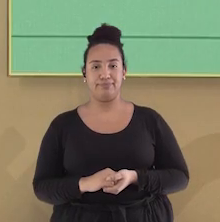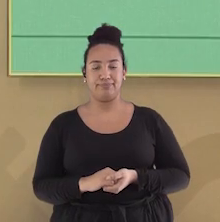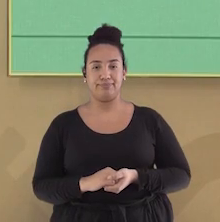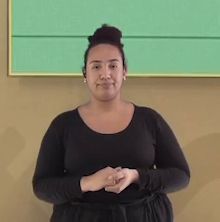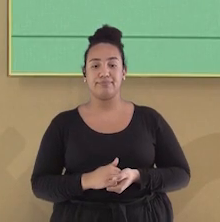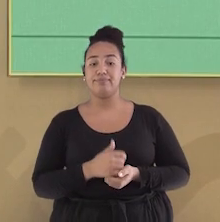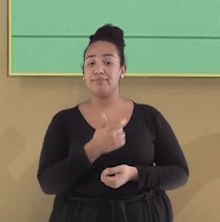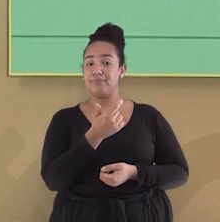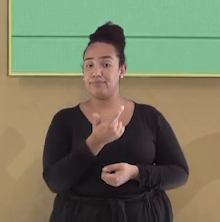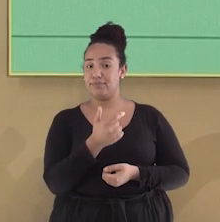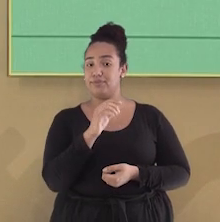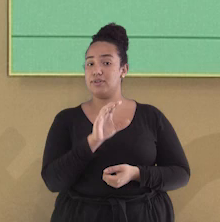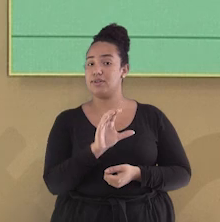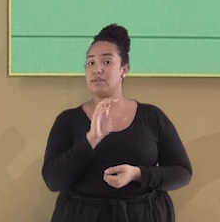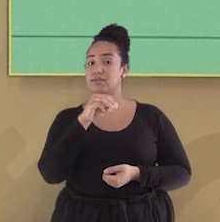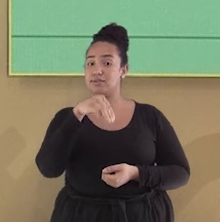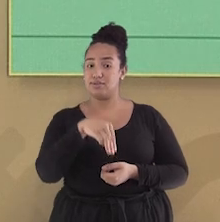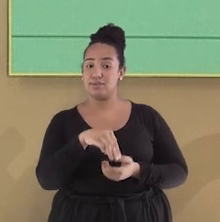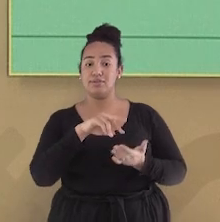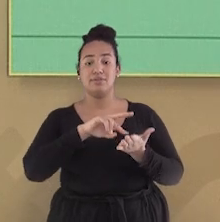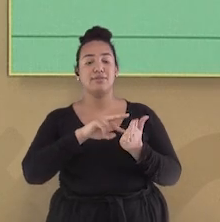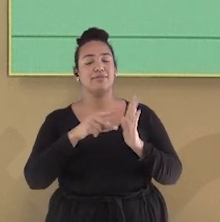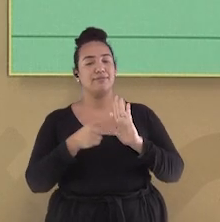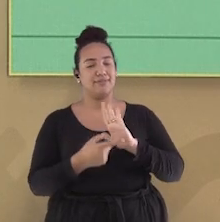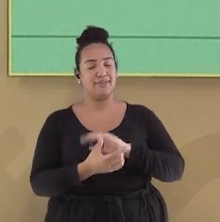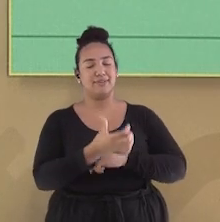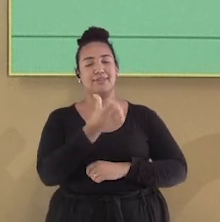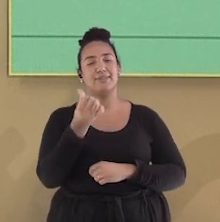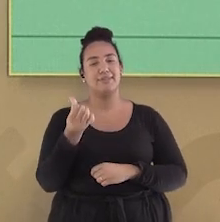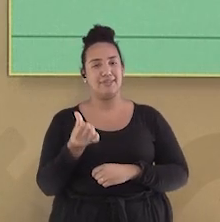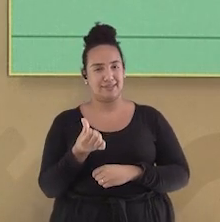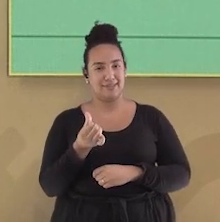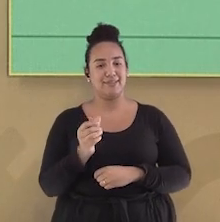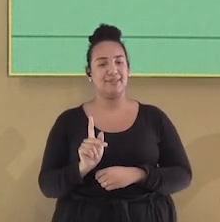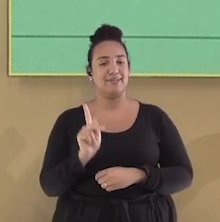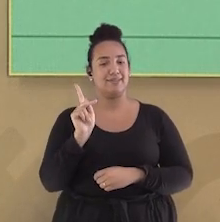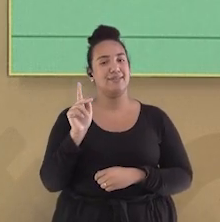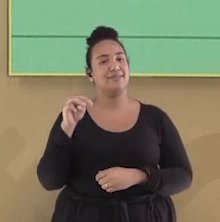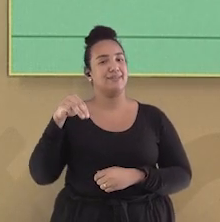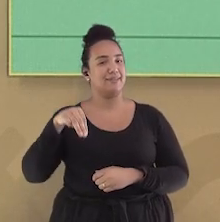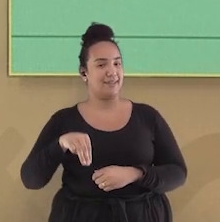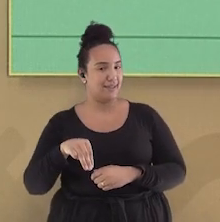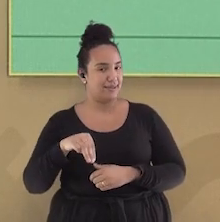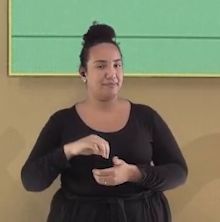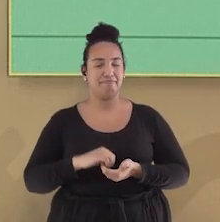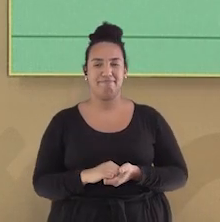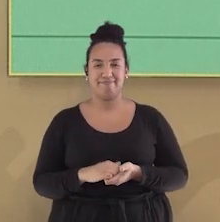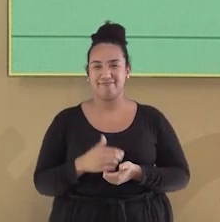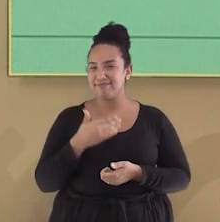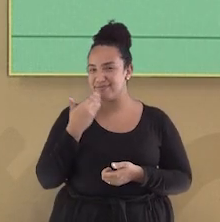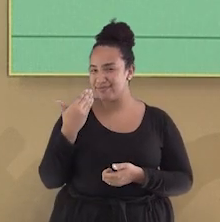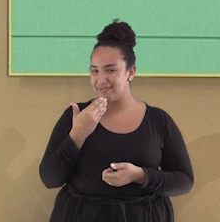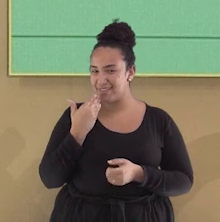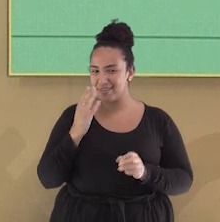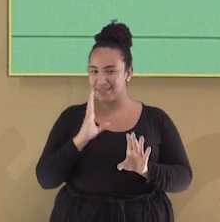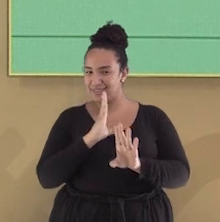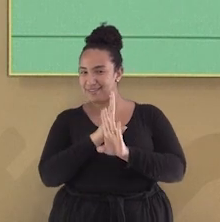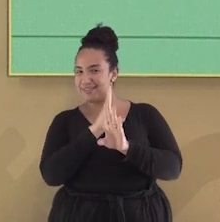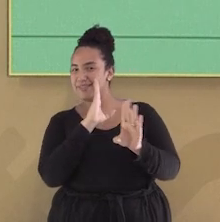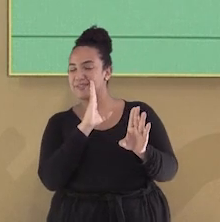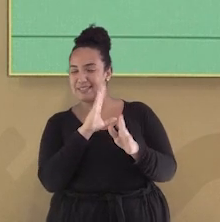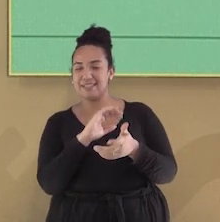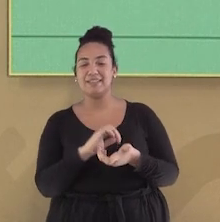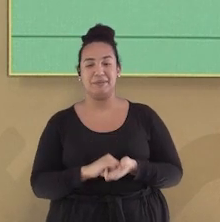Dois centímetros nessa escala correspondem a 6 quilômetros. Tranquilo para descobrir